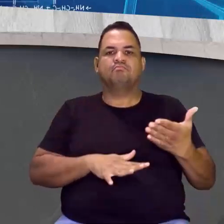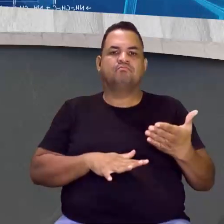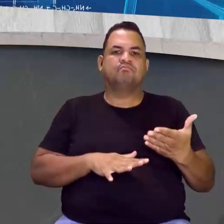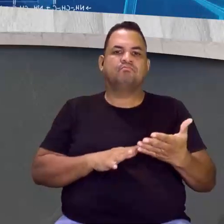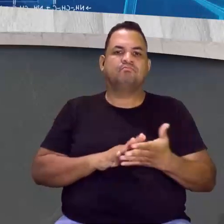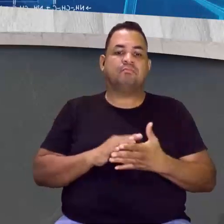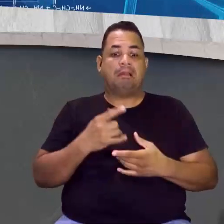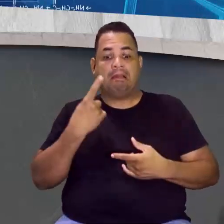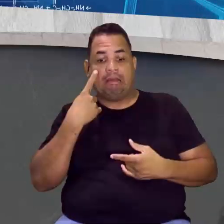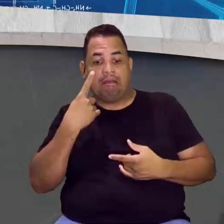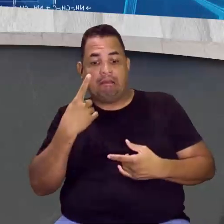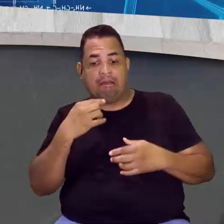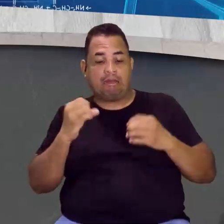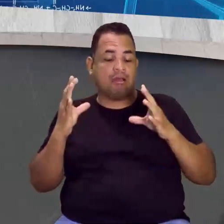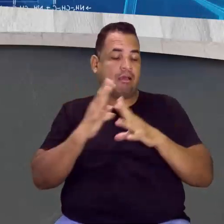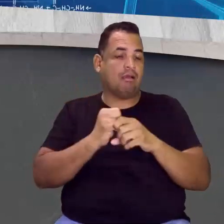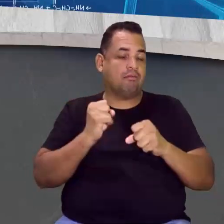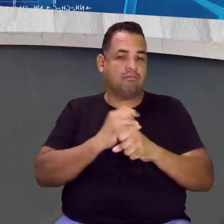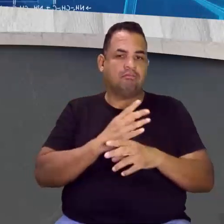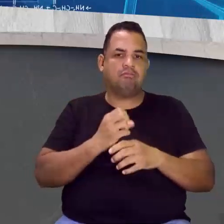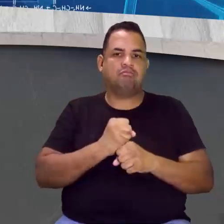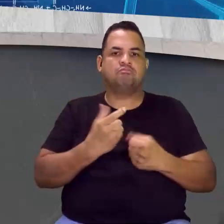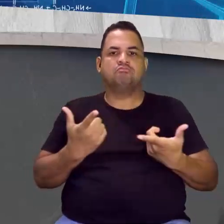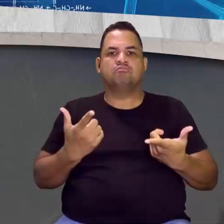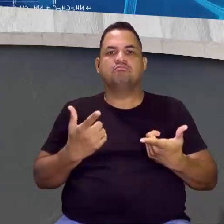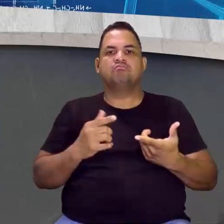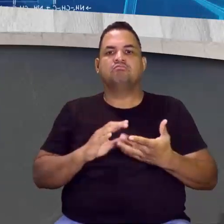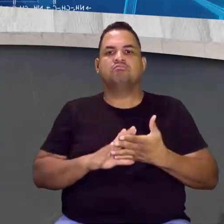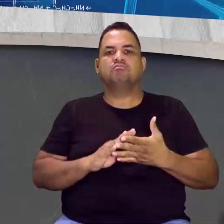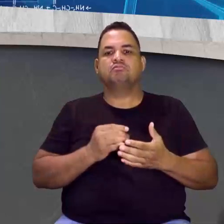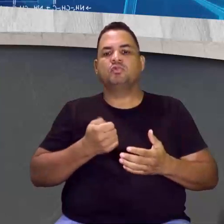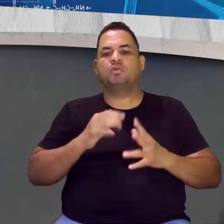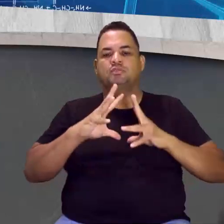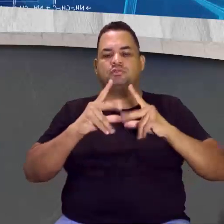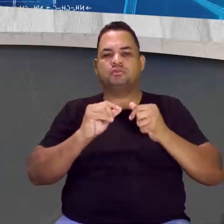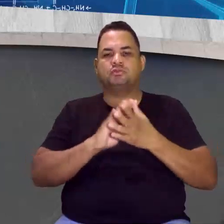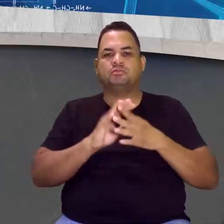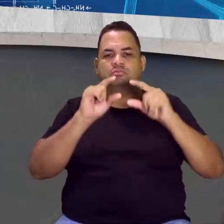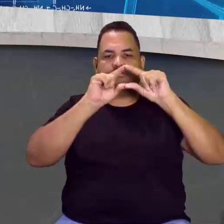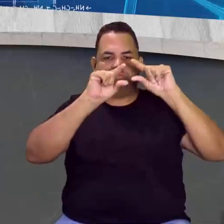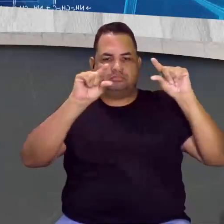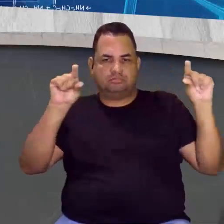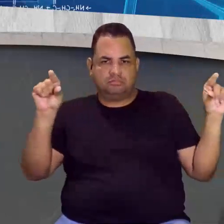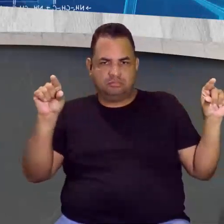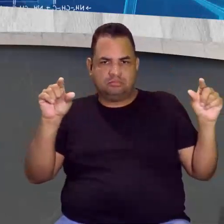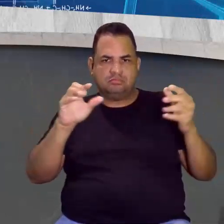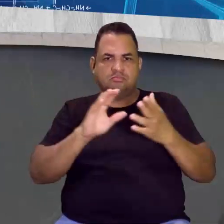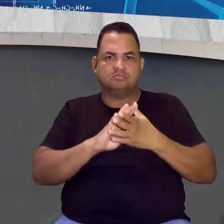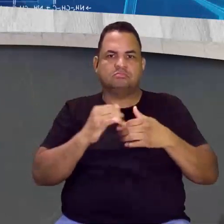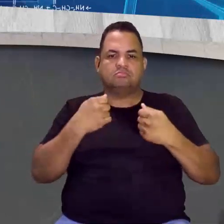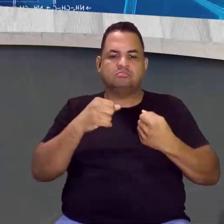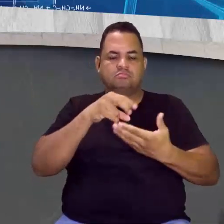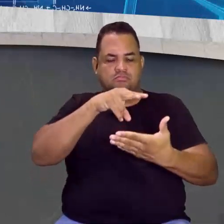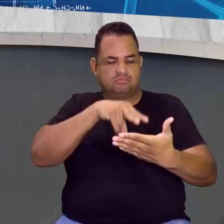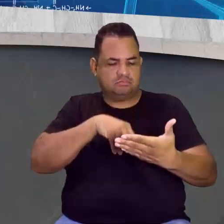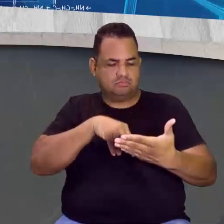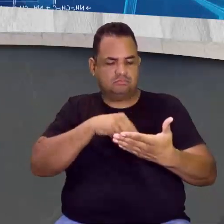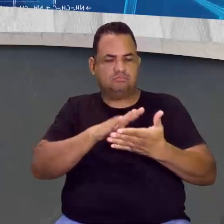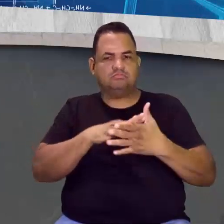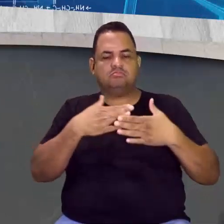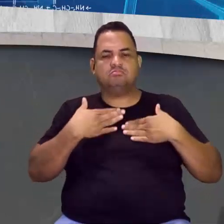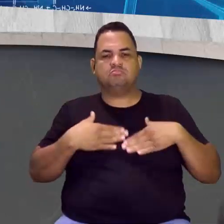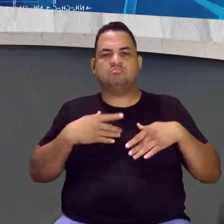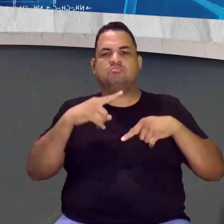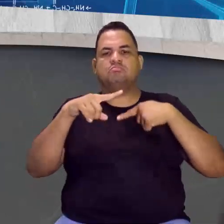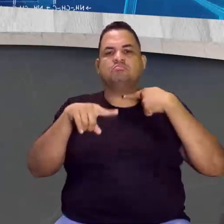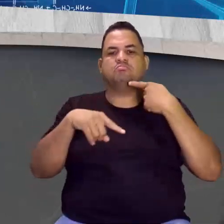questão, cálculo. Não, a maioria delas vai ter um enunciado que vocês têm que ler com atenção e